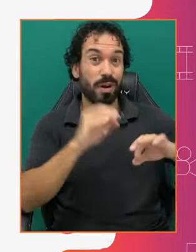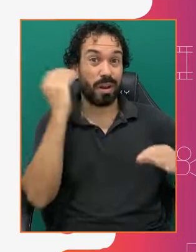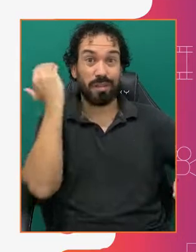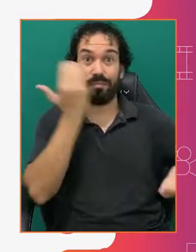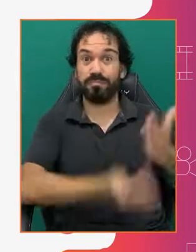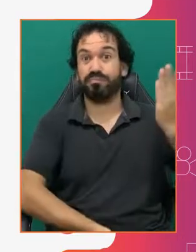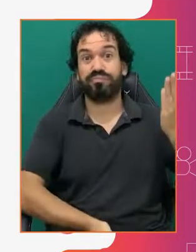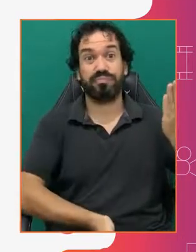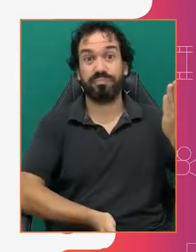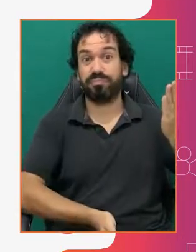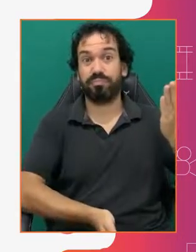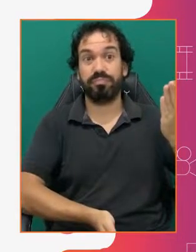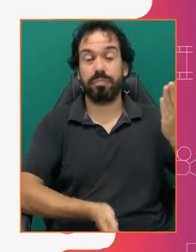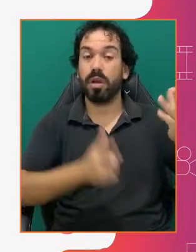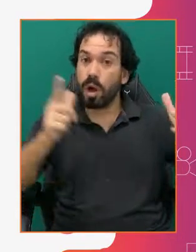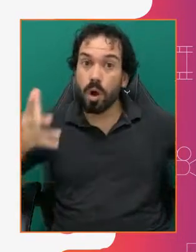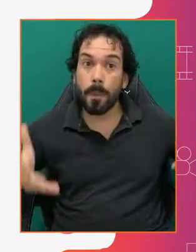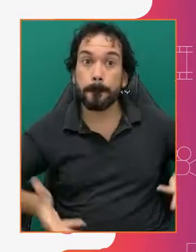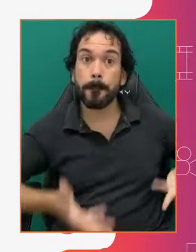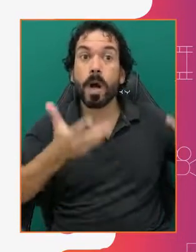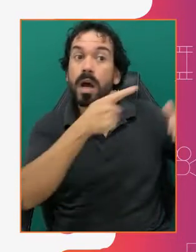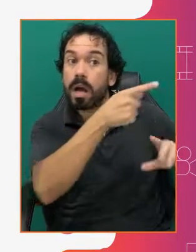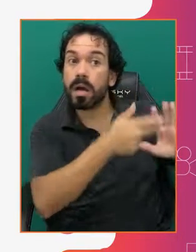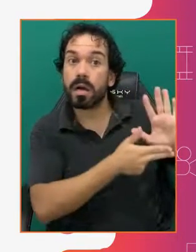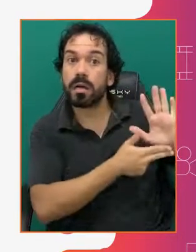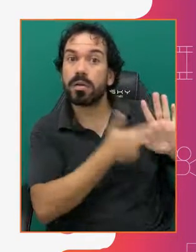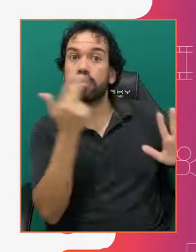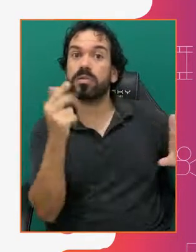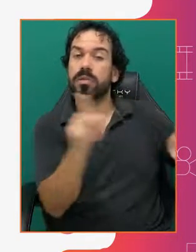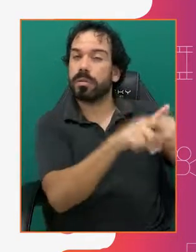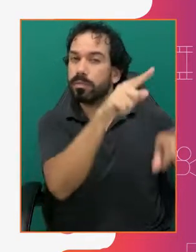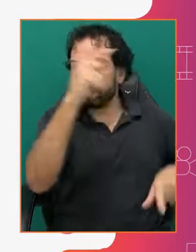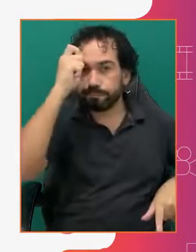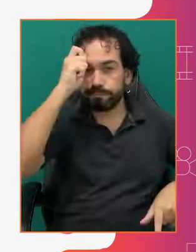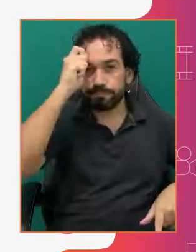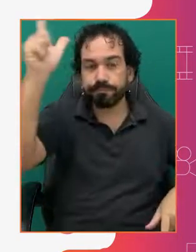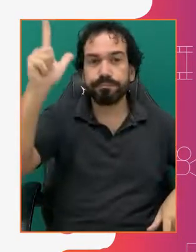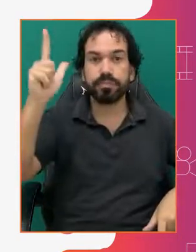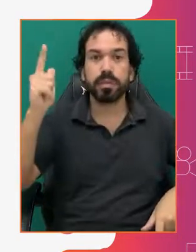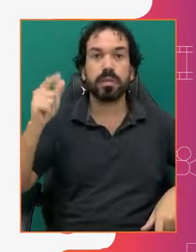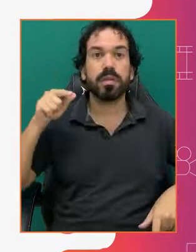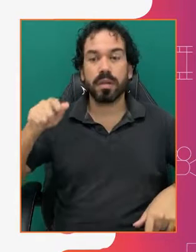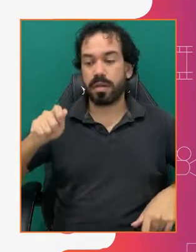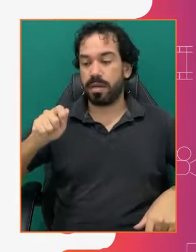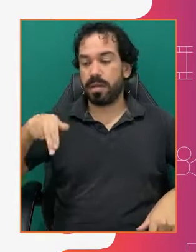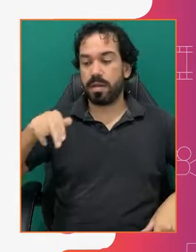para sempre, para homenagear o artista e a sua criação,